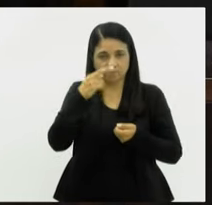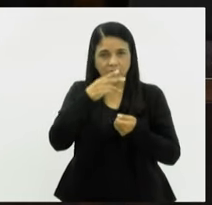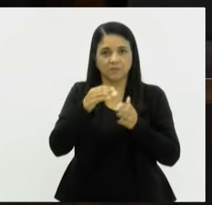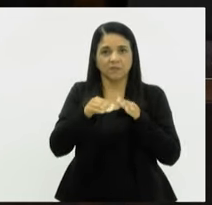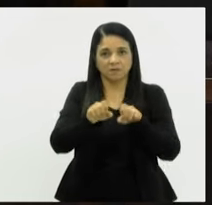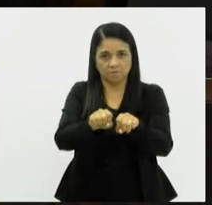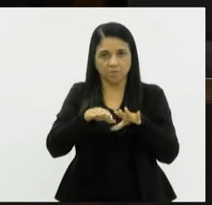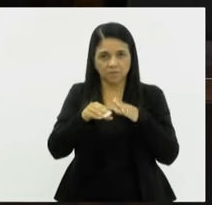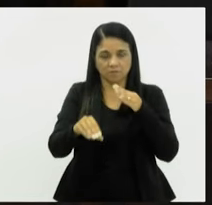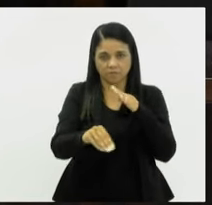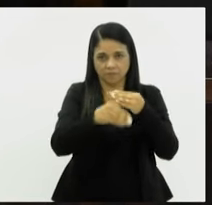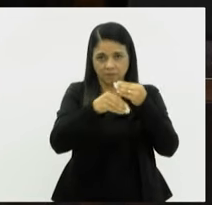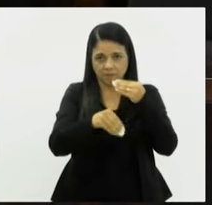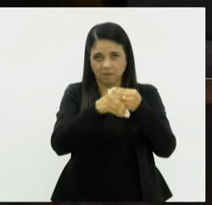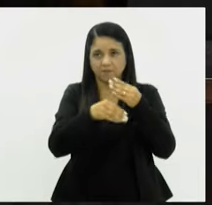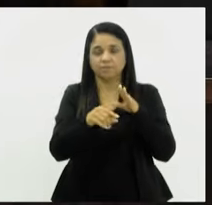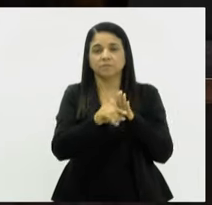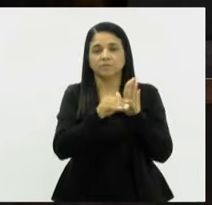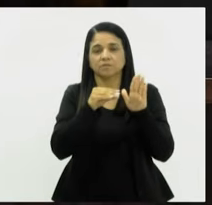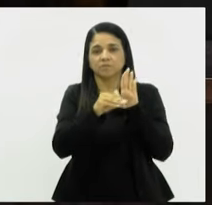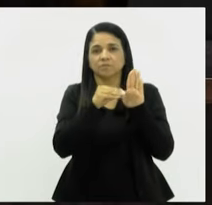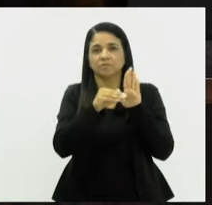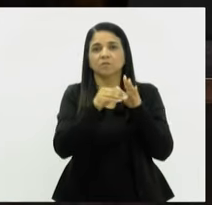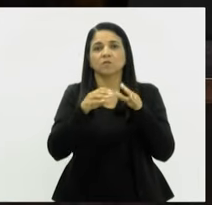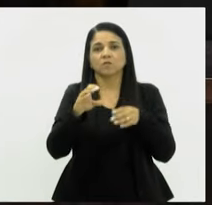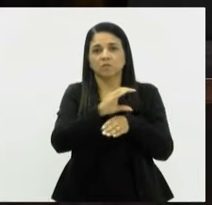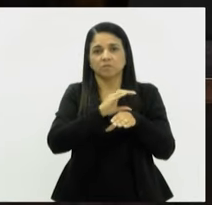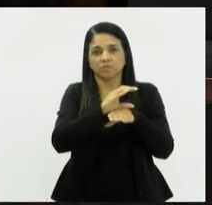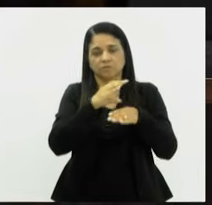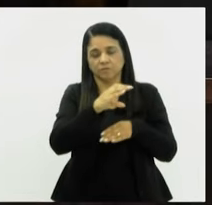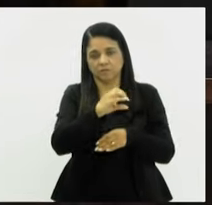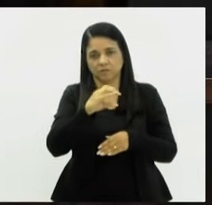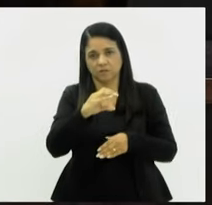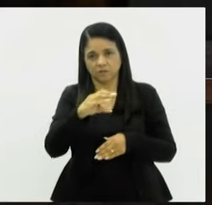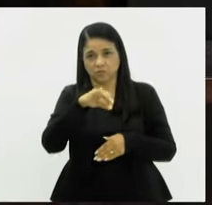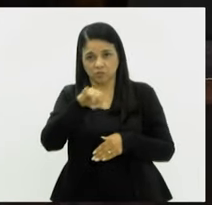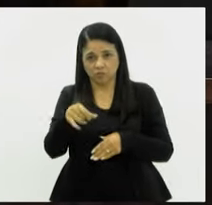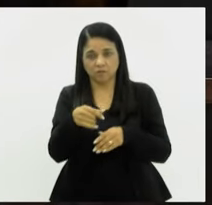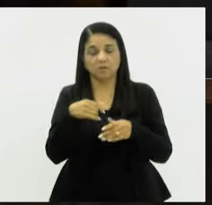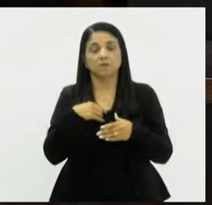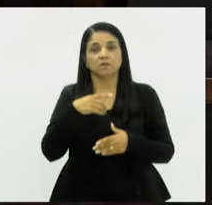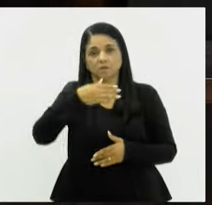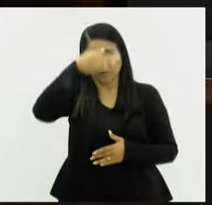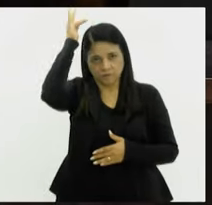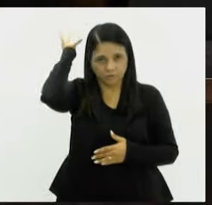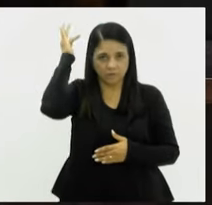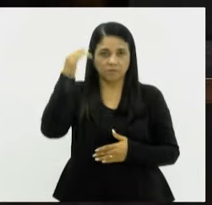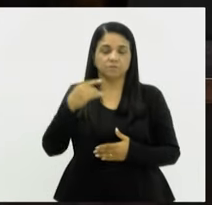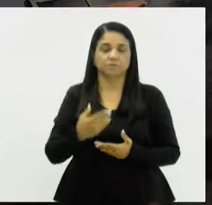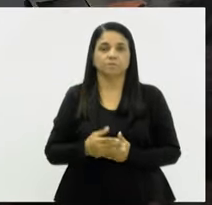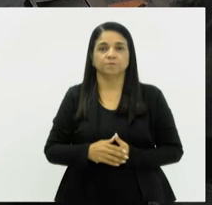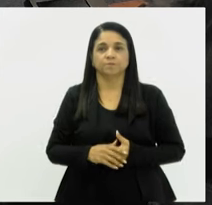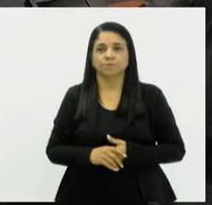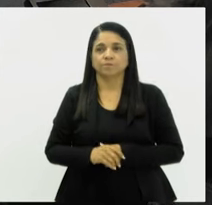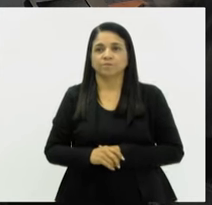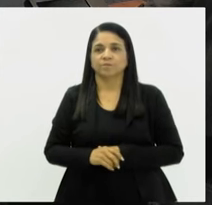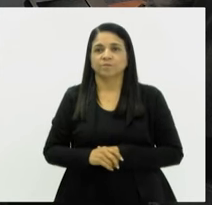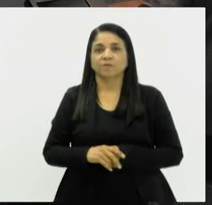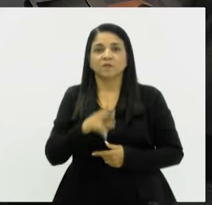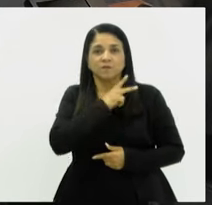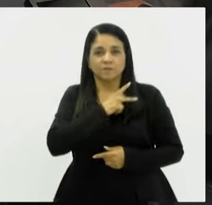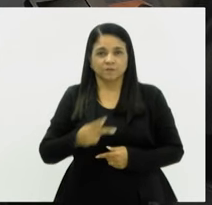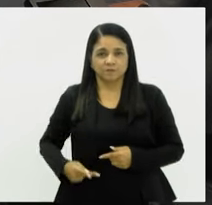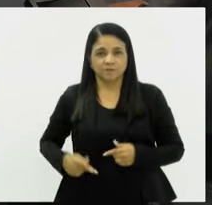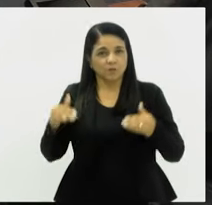plenário. Pela Comissão de Constituição e Justiça, deputado Fred Pacheco. Presidenta, em